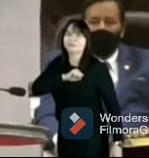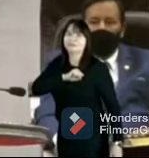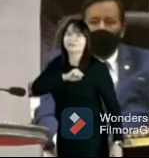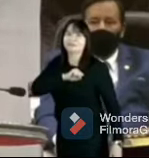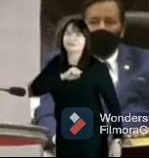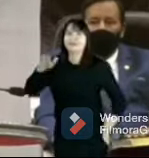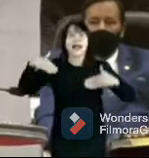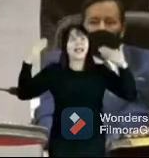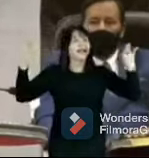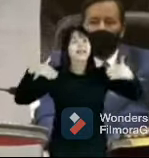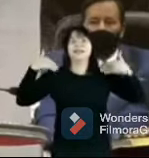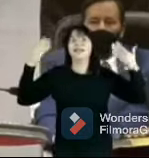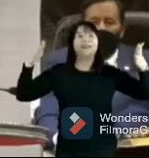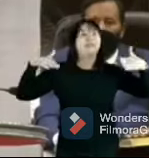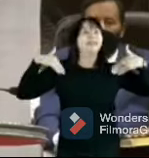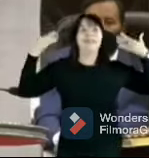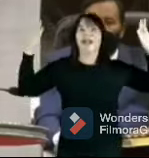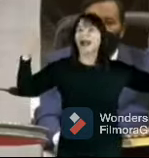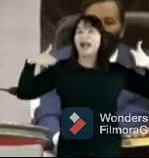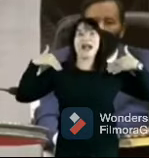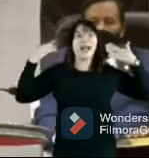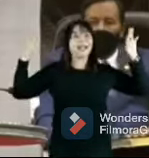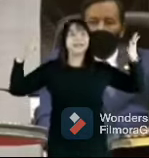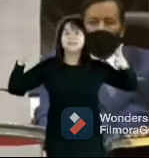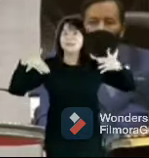da alegria.